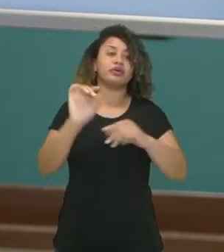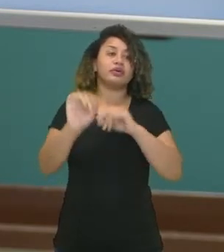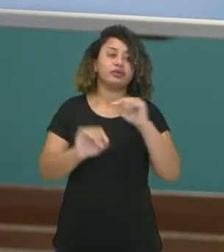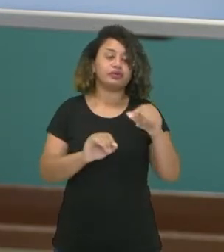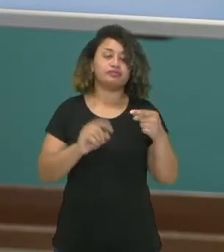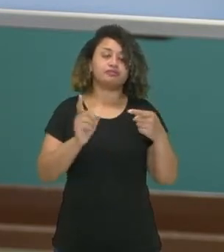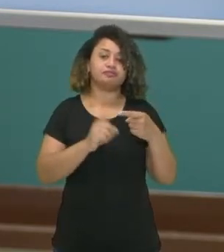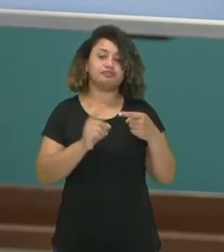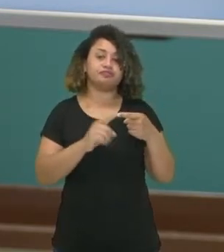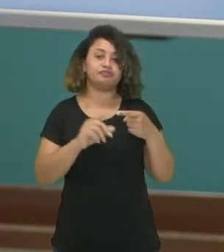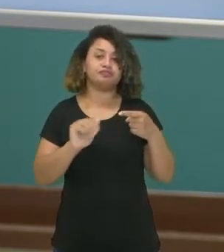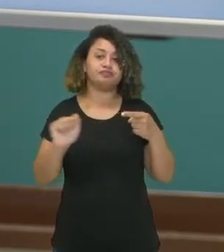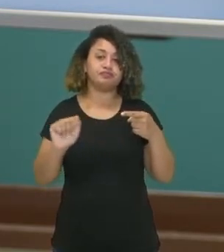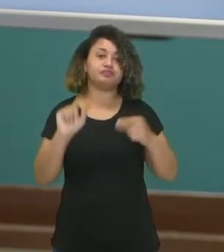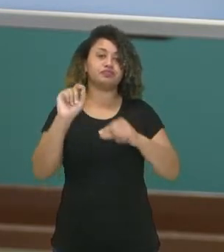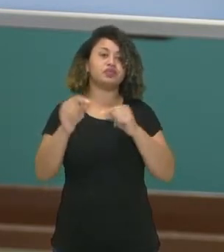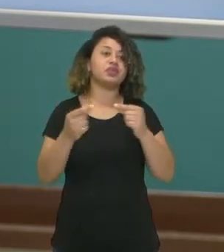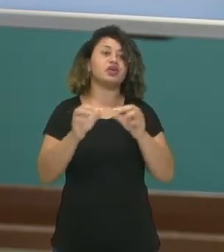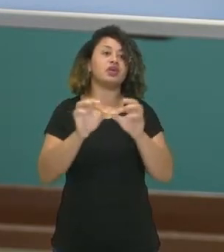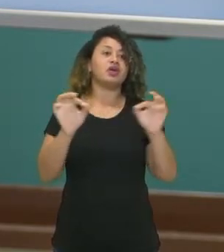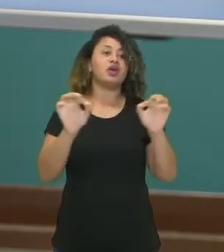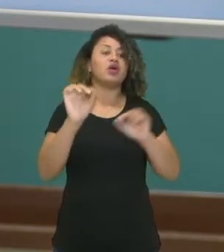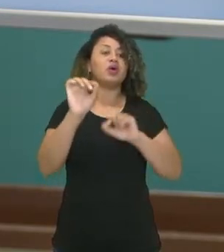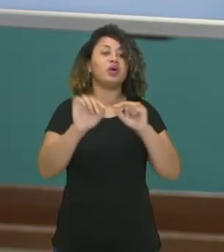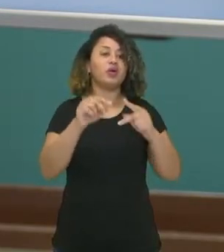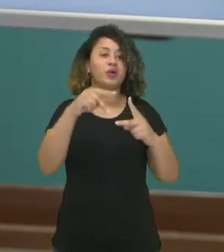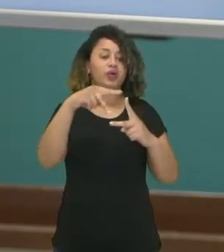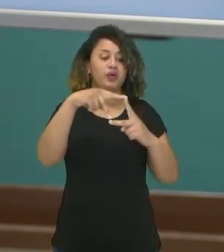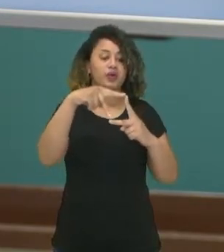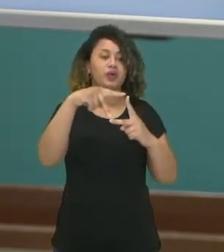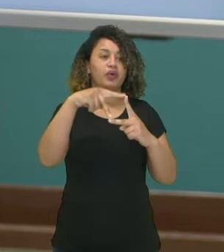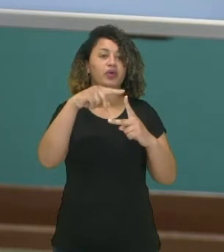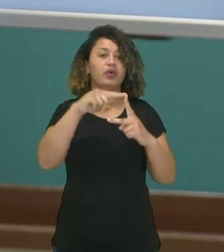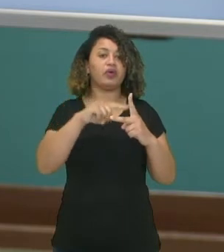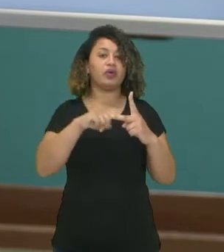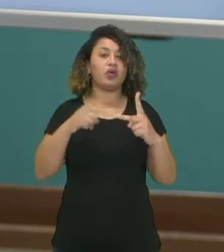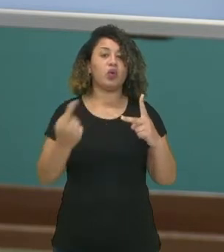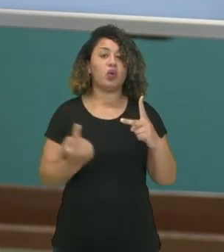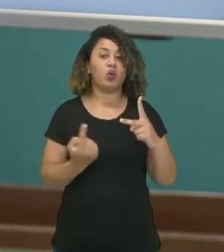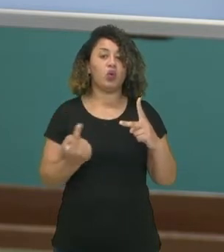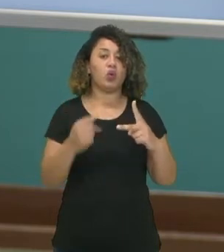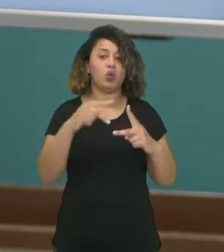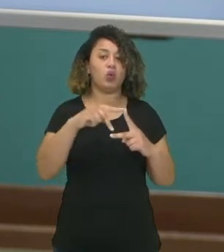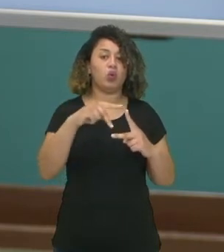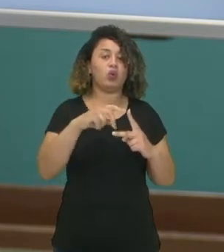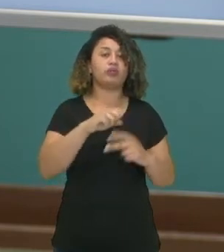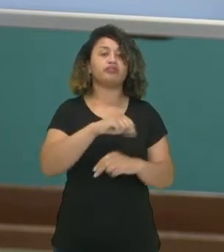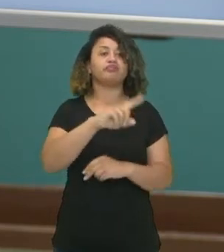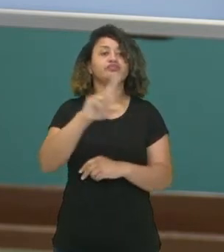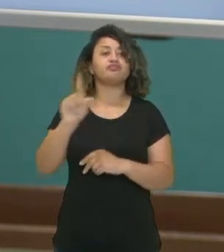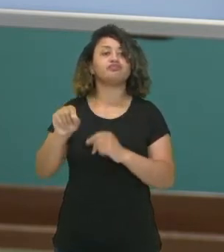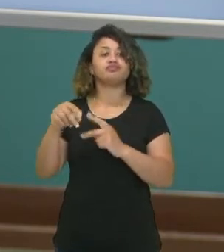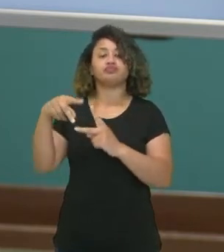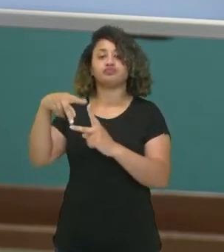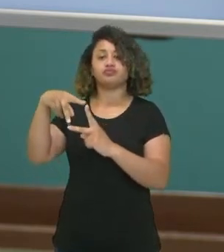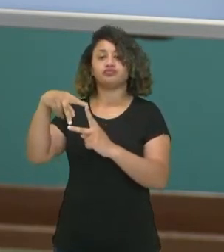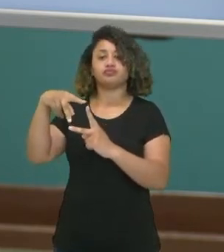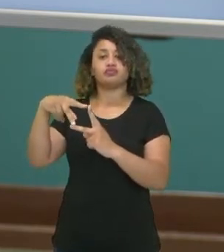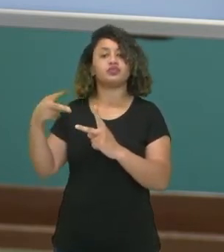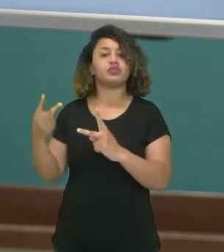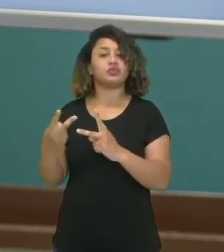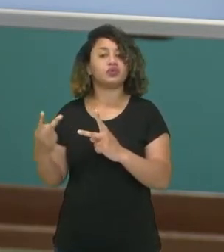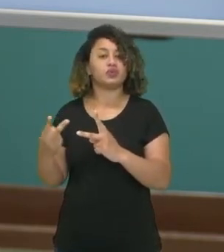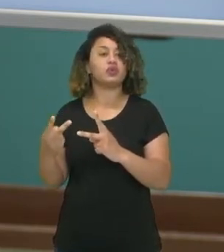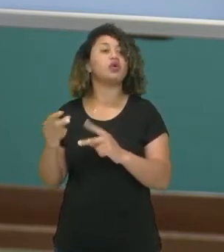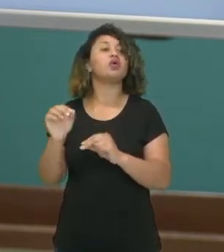1. Letra A. A medida do lado do quadrado na figura 1 e a medida do lado do quadrado na figura